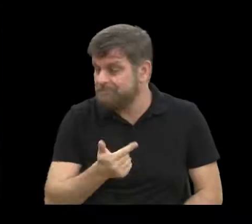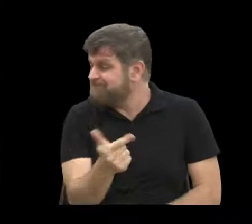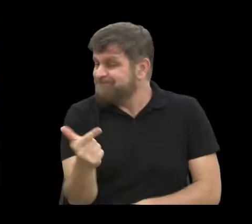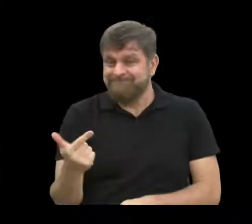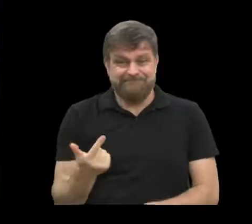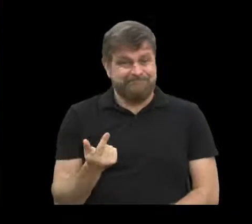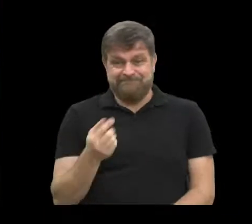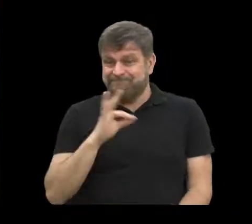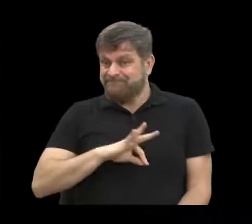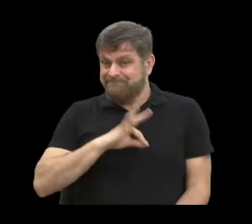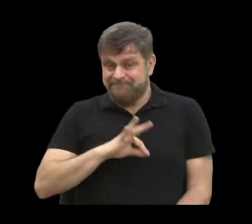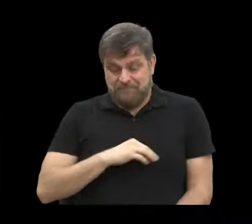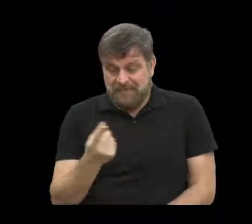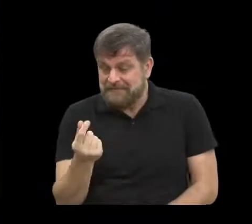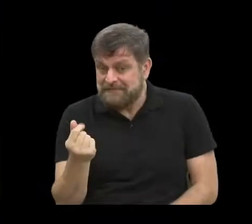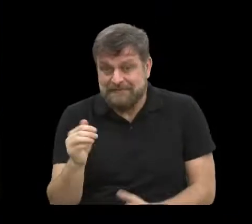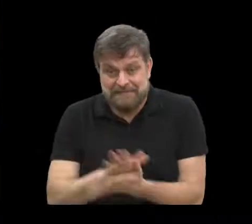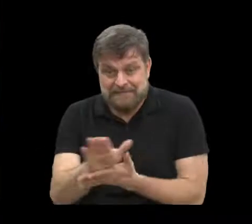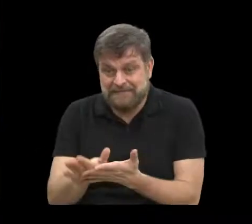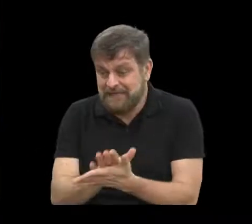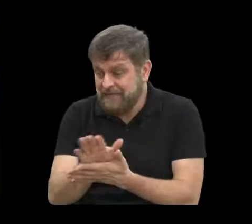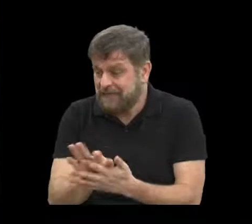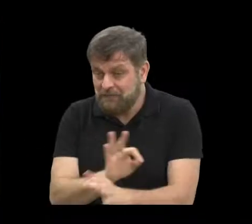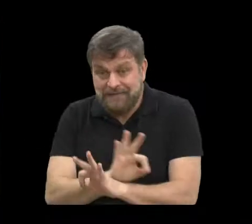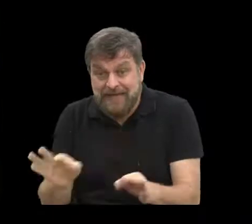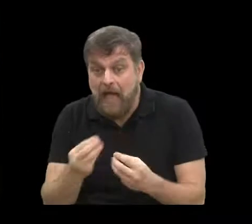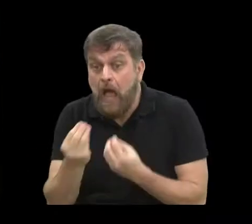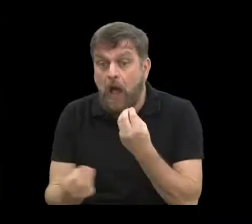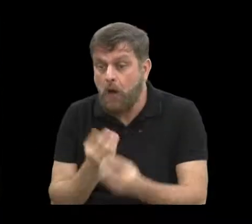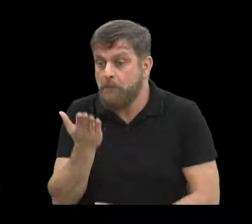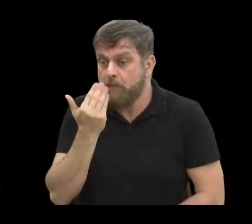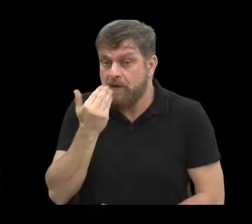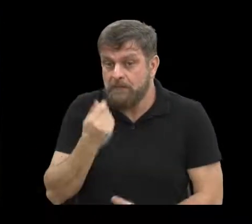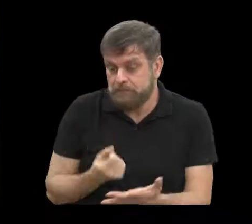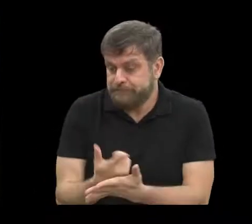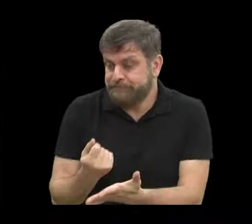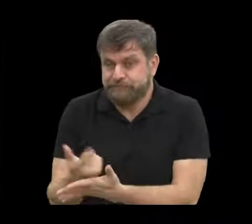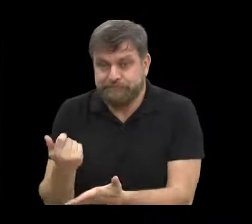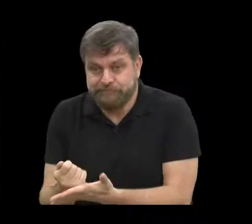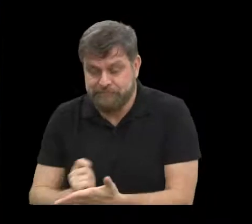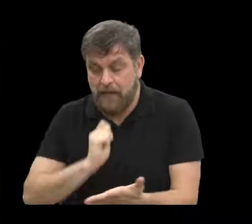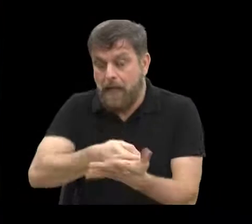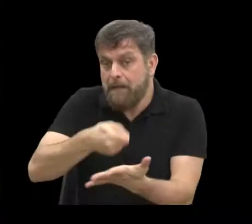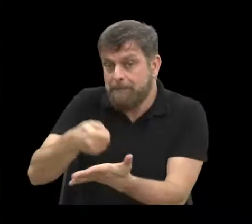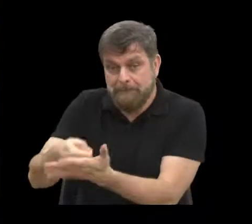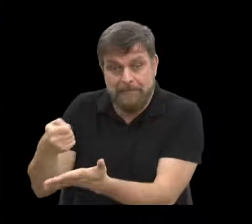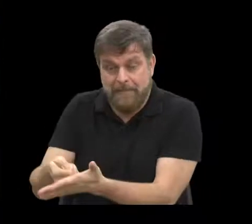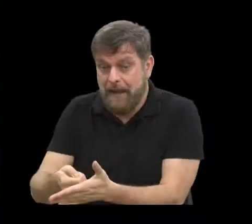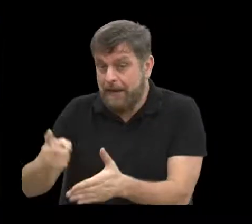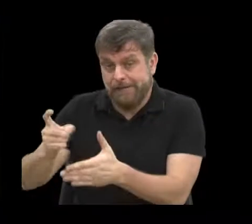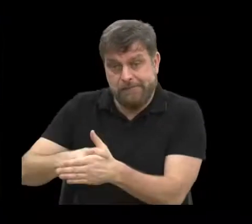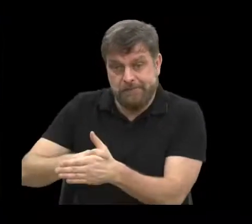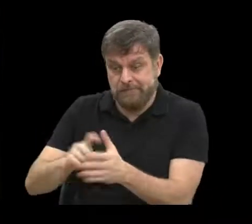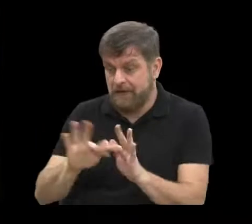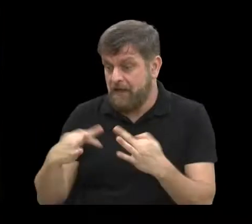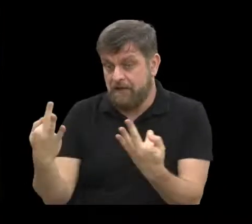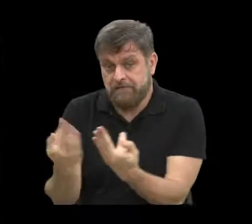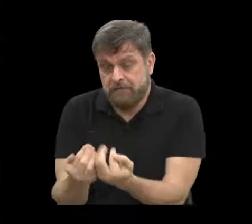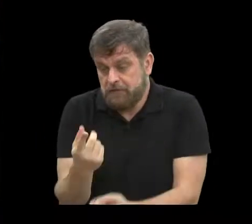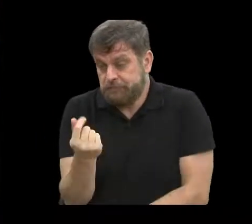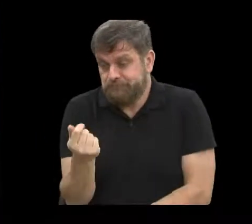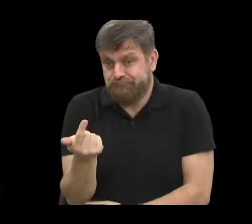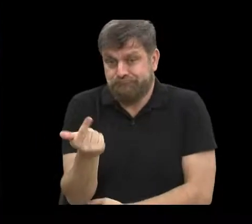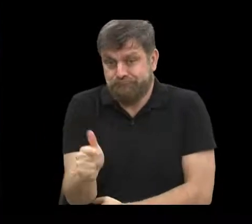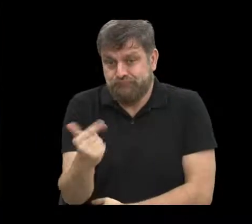possui meios de prover a própria manutenção e nem de tê-la provida por sua família. Tá